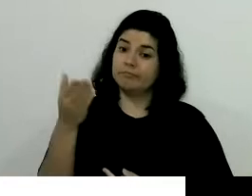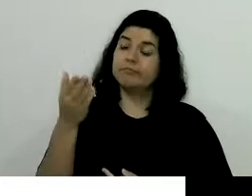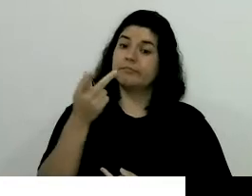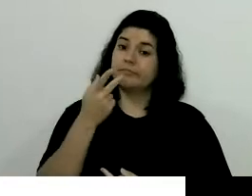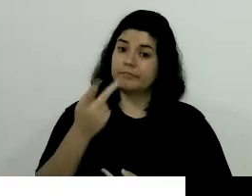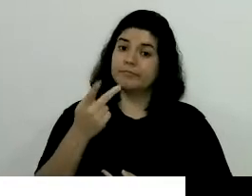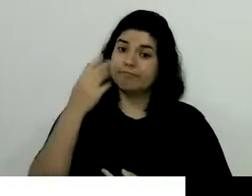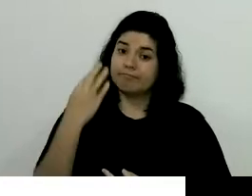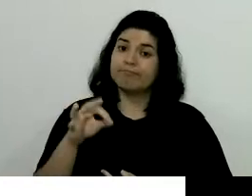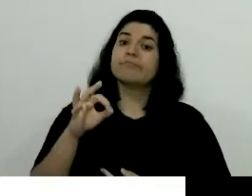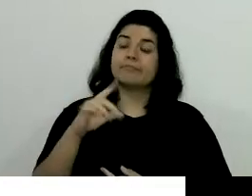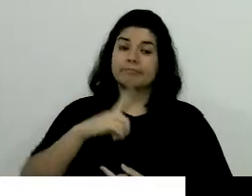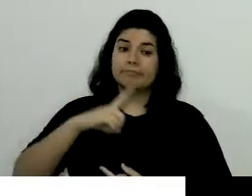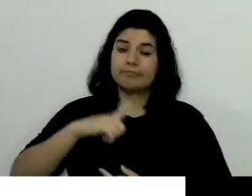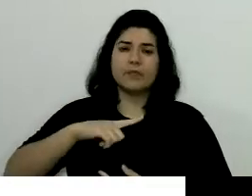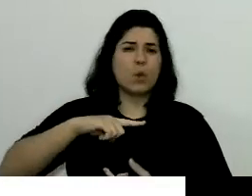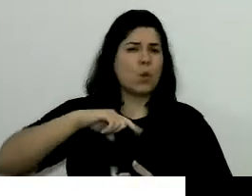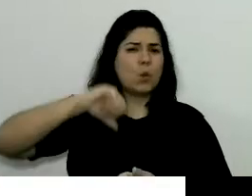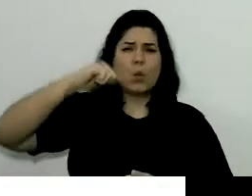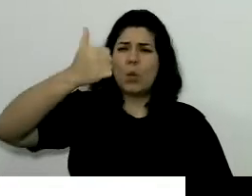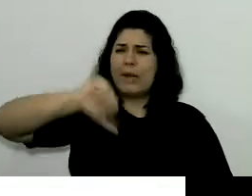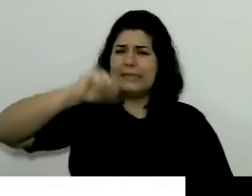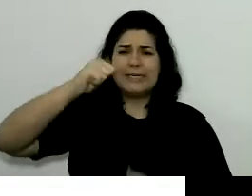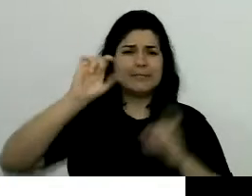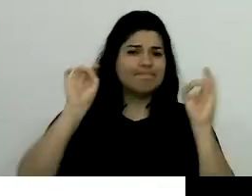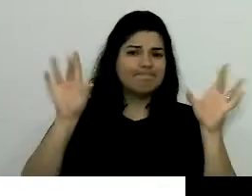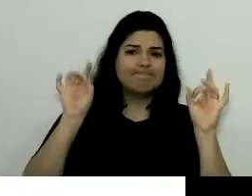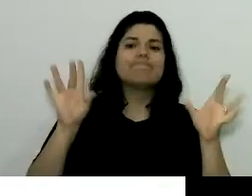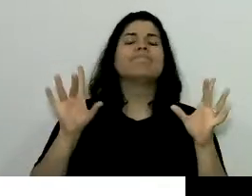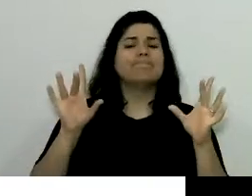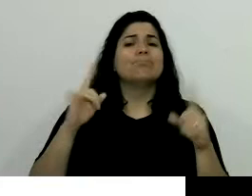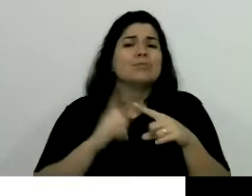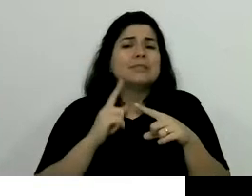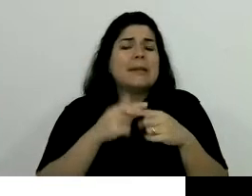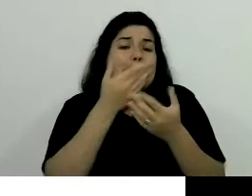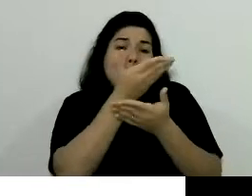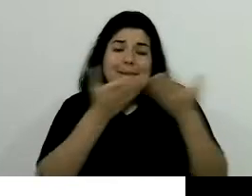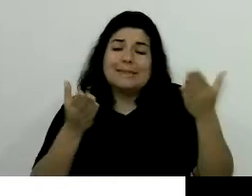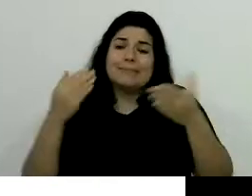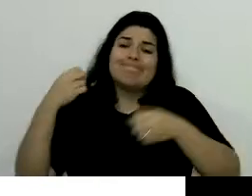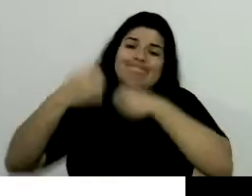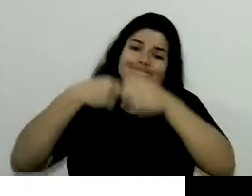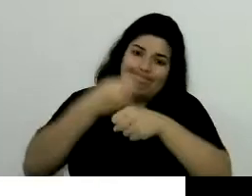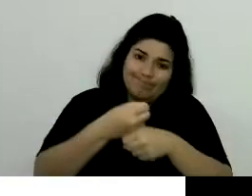esse acervo com uma qualidade digital que nós havíamos perdido ao longo desses anos, né?